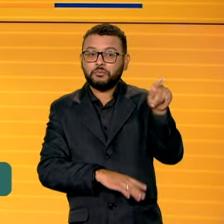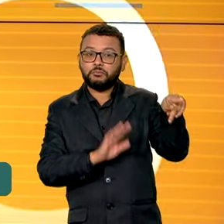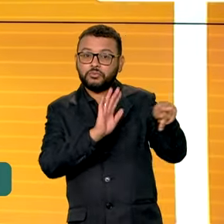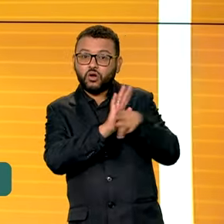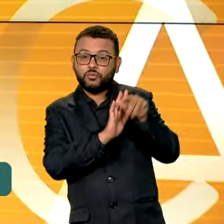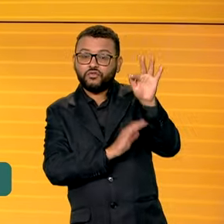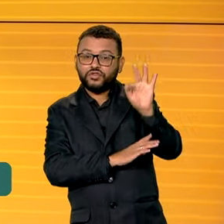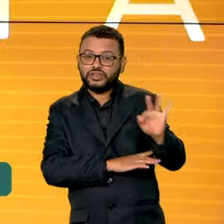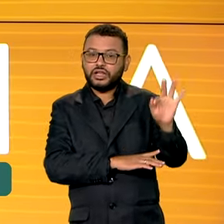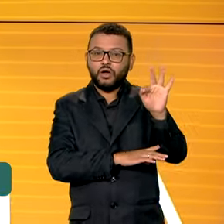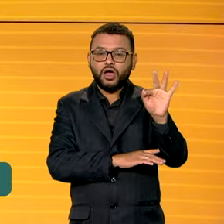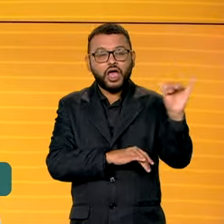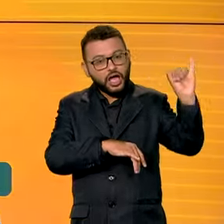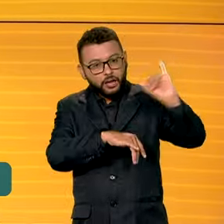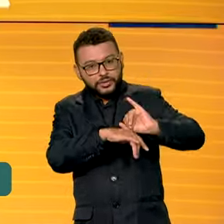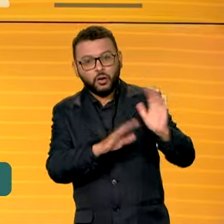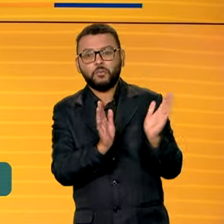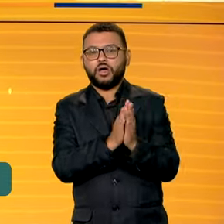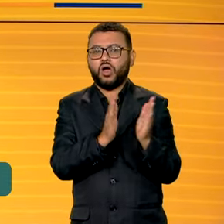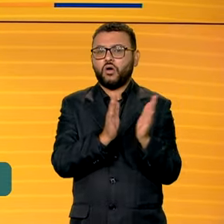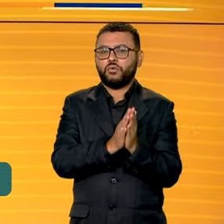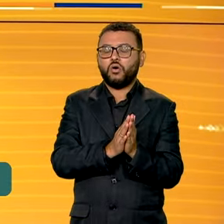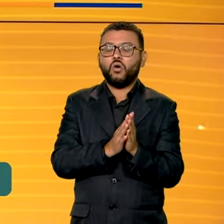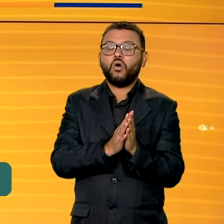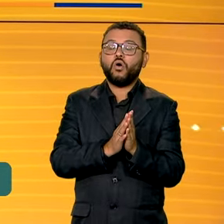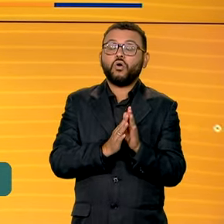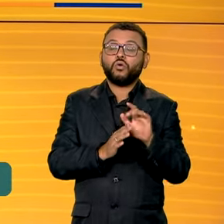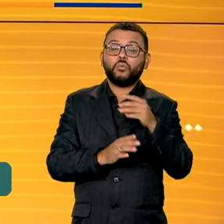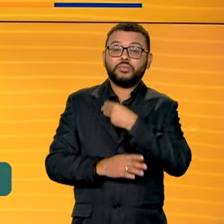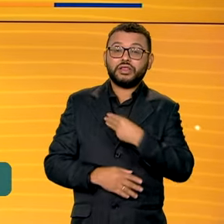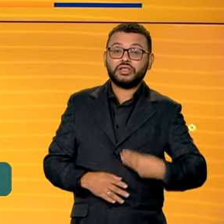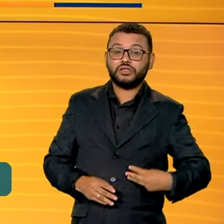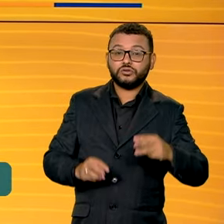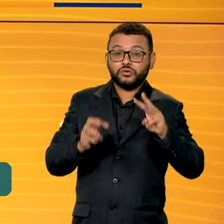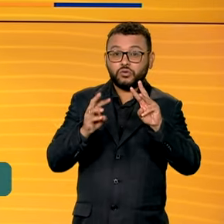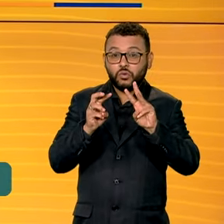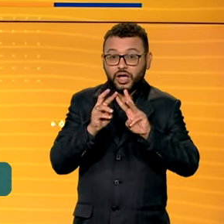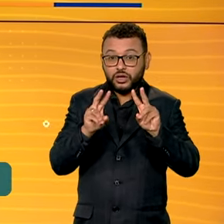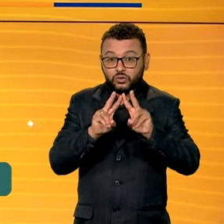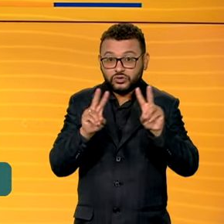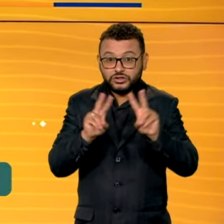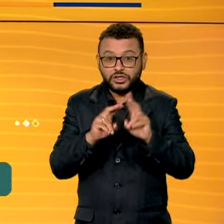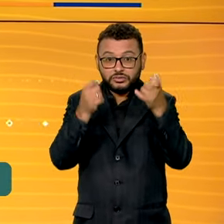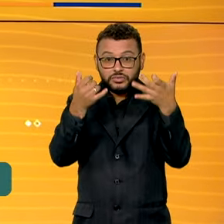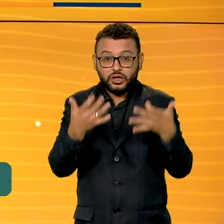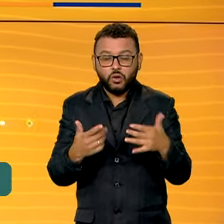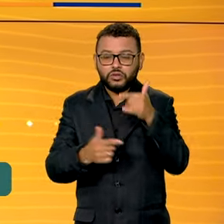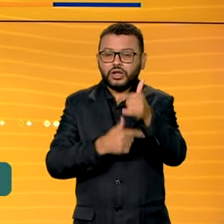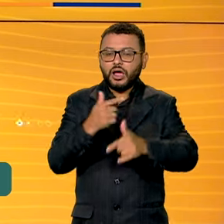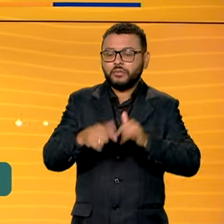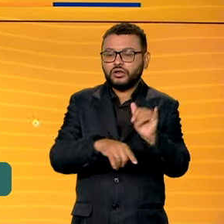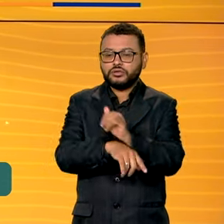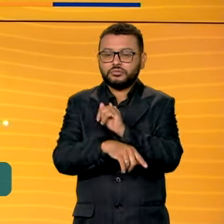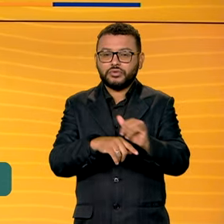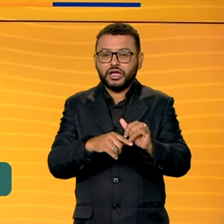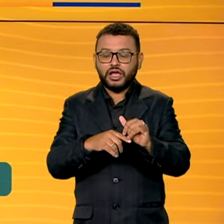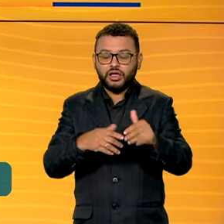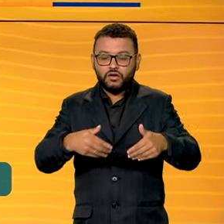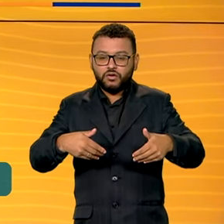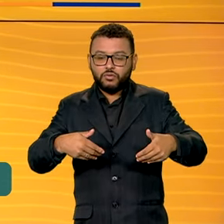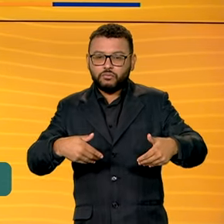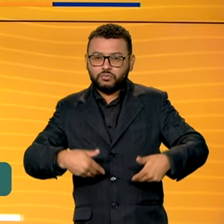Estado, localizada na capital Palmas, Wellington Dias falou sobre o trabalho do governo federal para reduzir a pobreza e